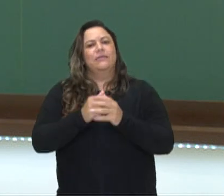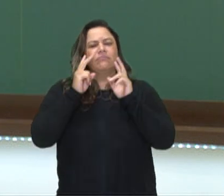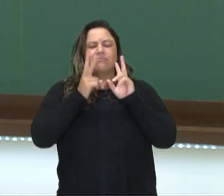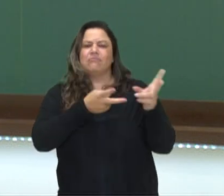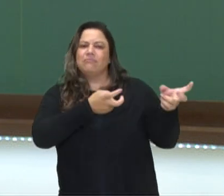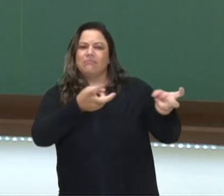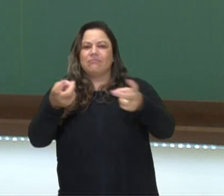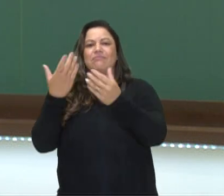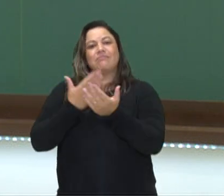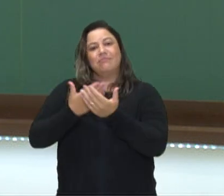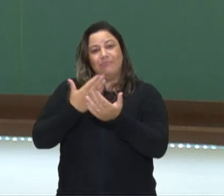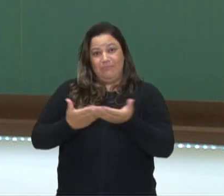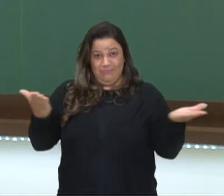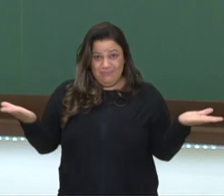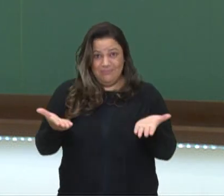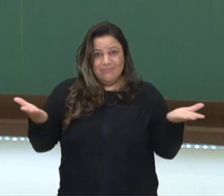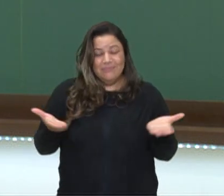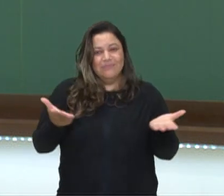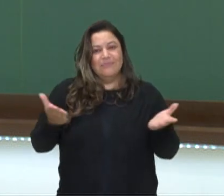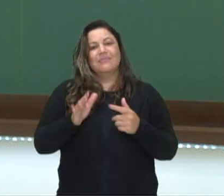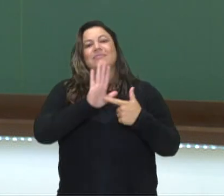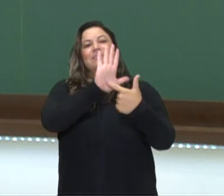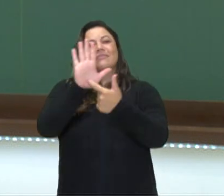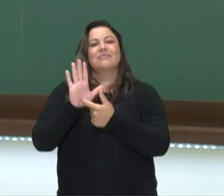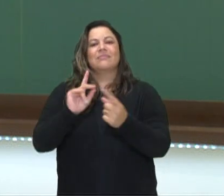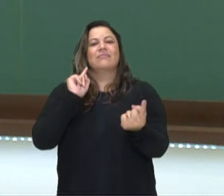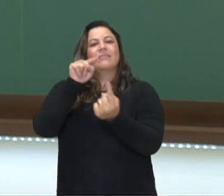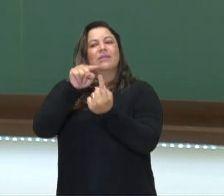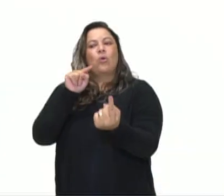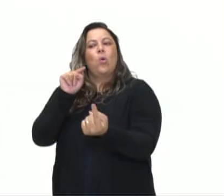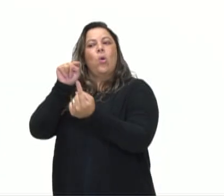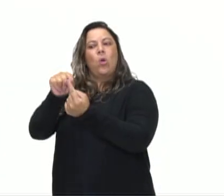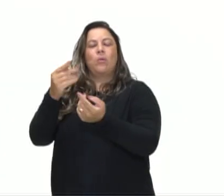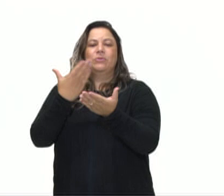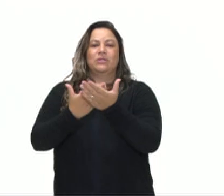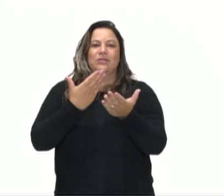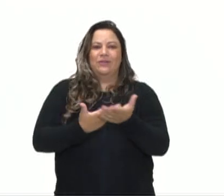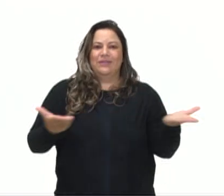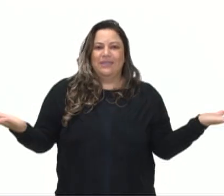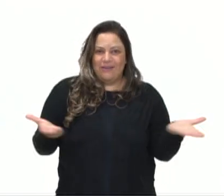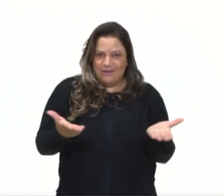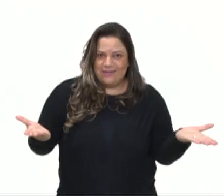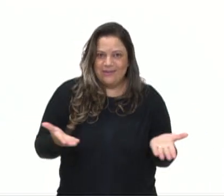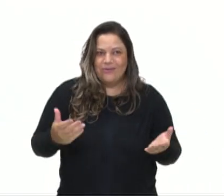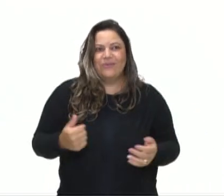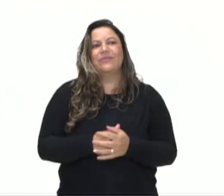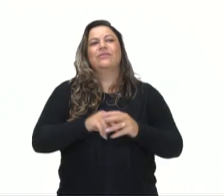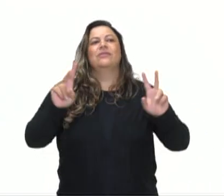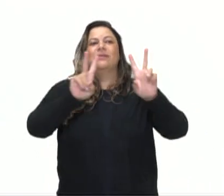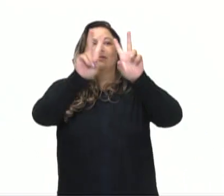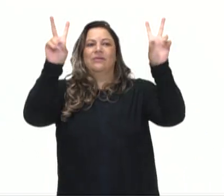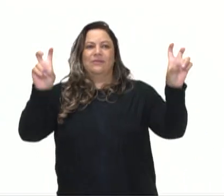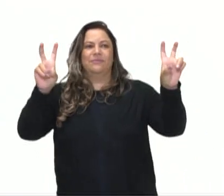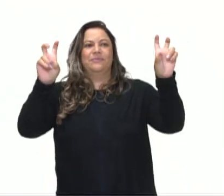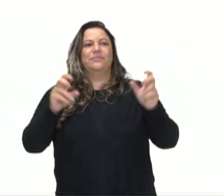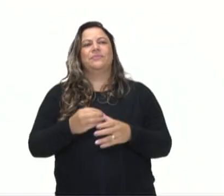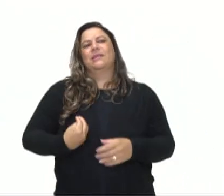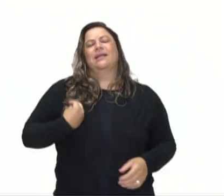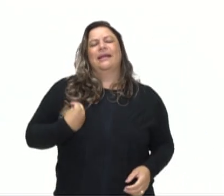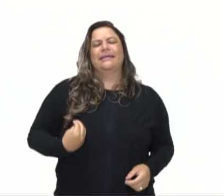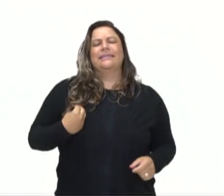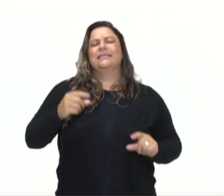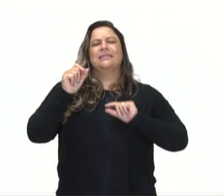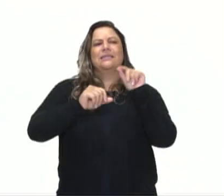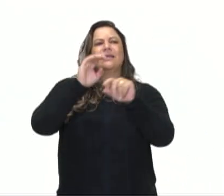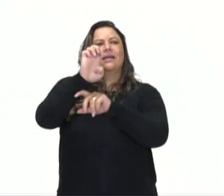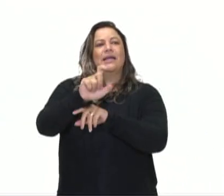previsto para a nossa aula de hoje, eu vou apresentar para vocês aqui os objetivos da nossa aula de hoje. Nós vamos falar da existência do El Niño e da Laninha